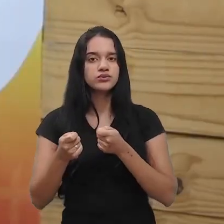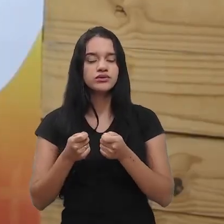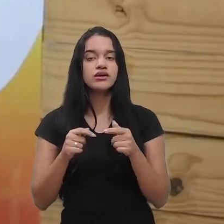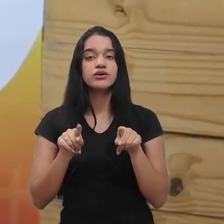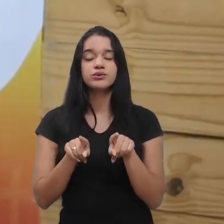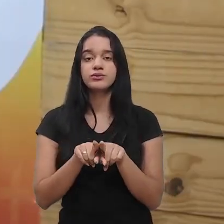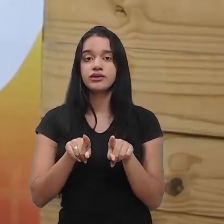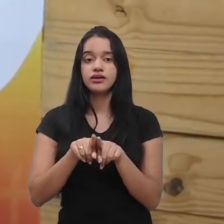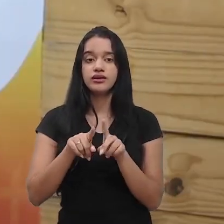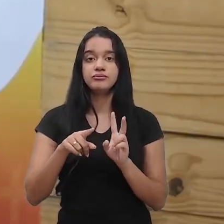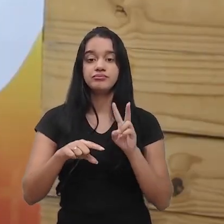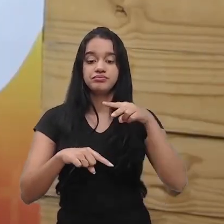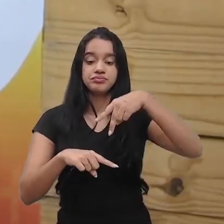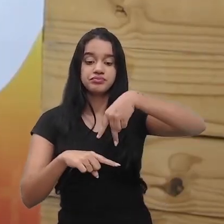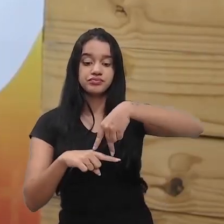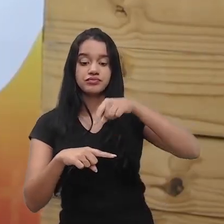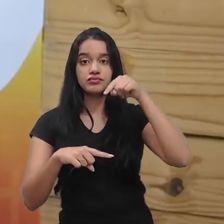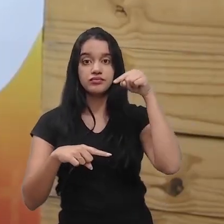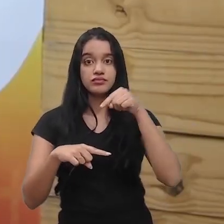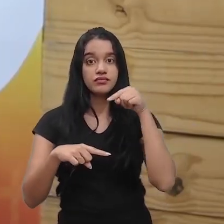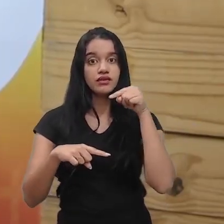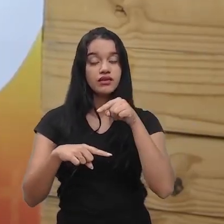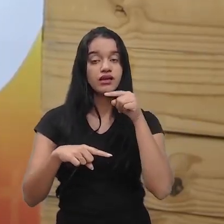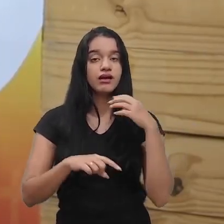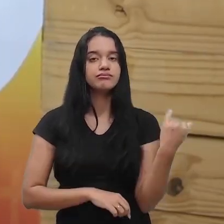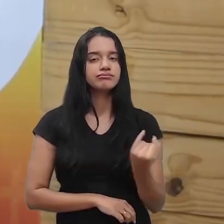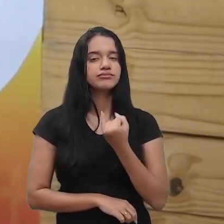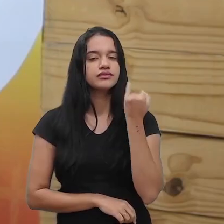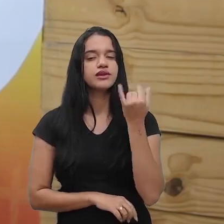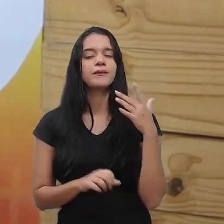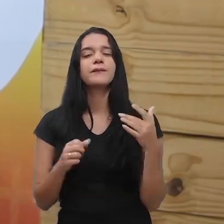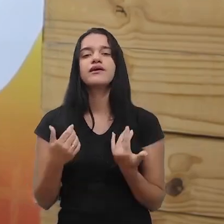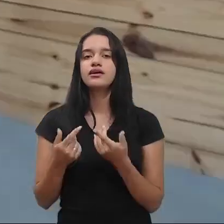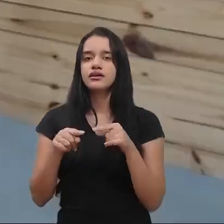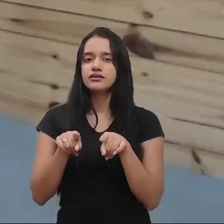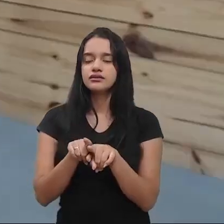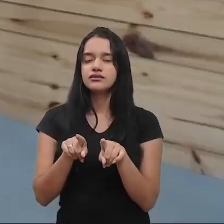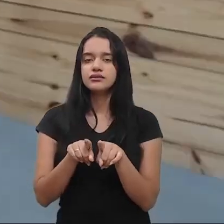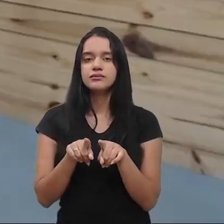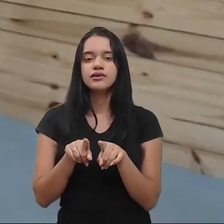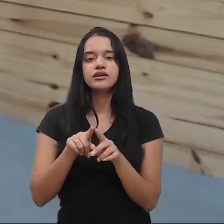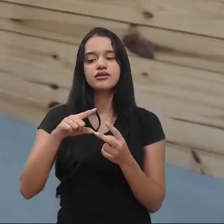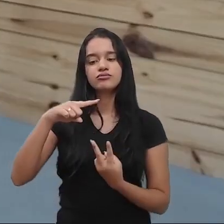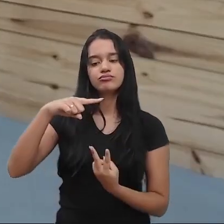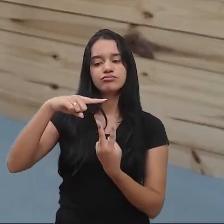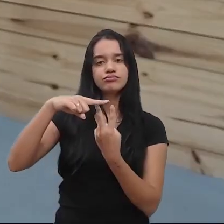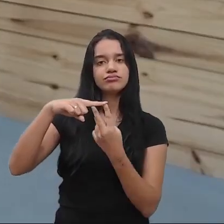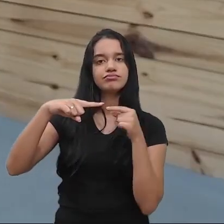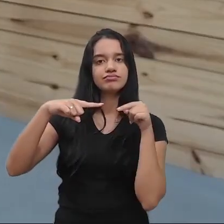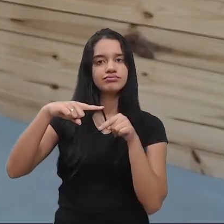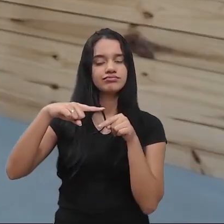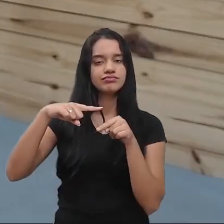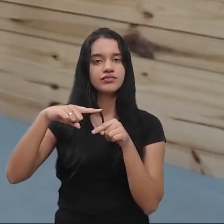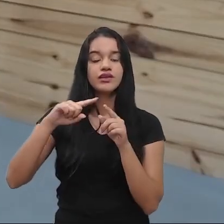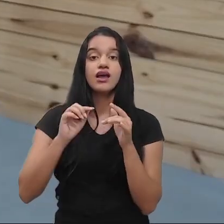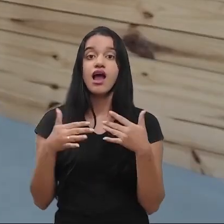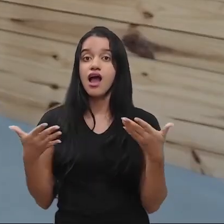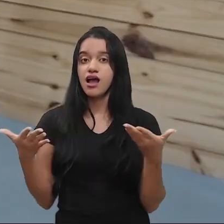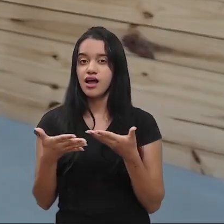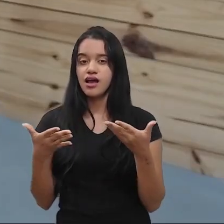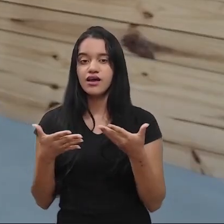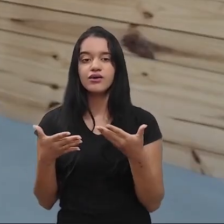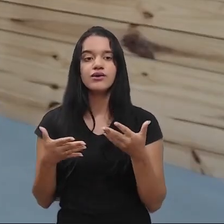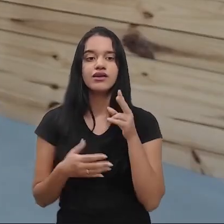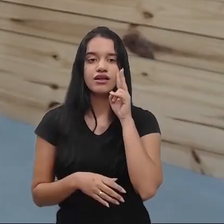superior da pirâmide são mais eficazes e protetores do que aqueles na parte inferior. Então vamos ver na